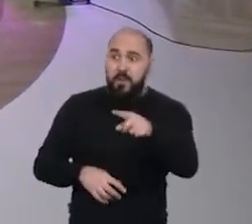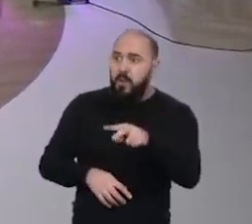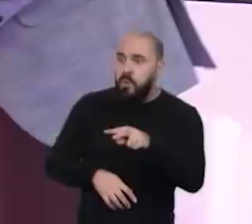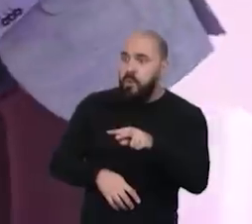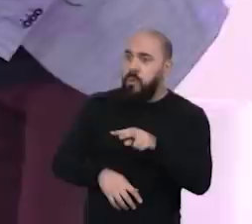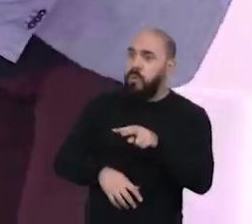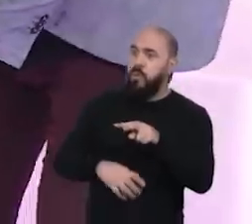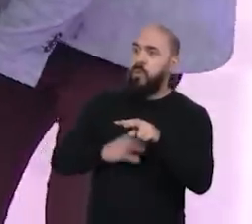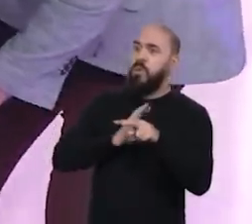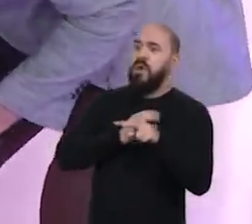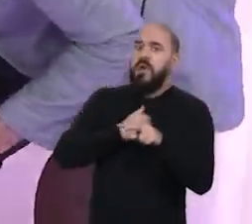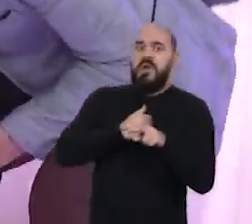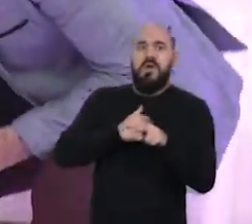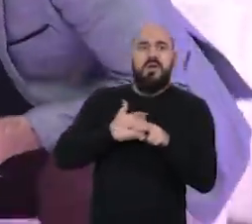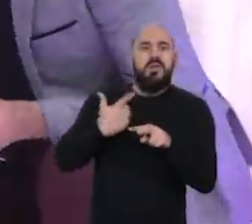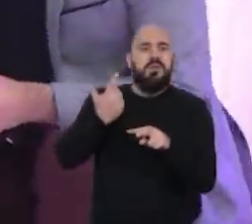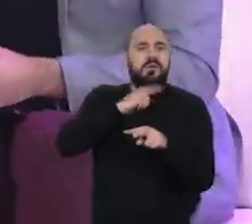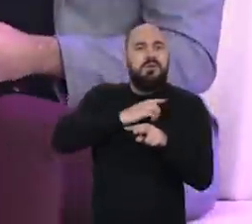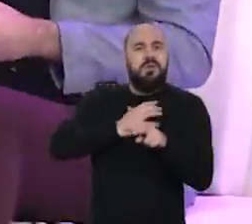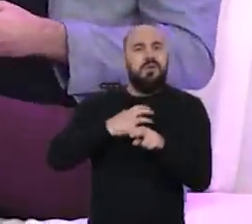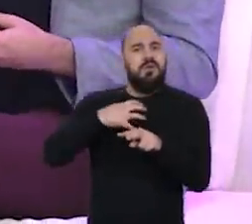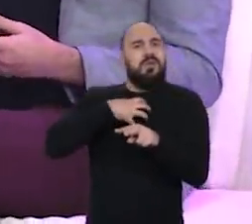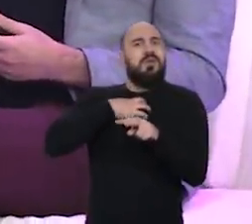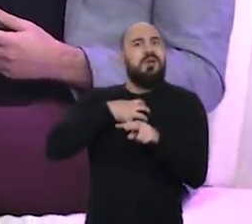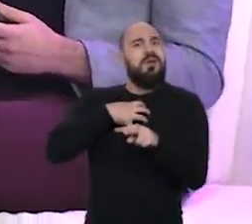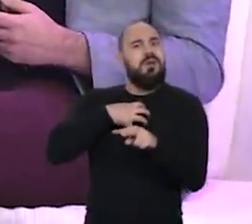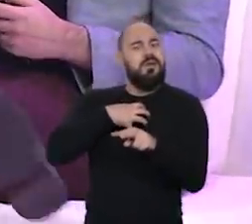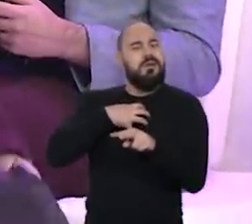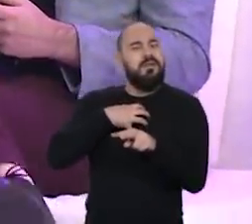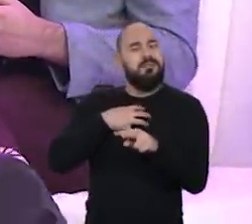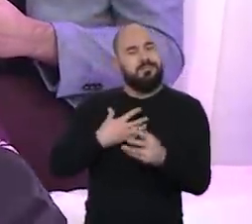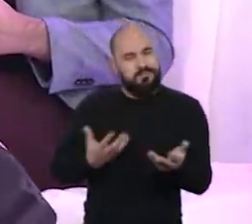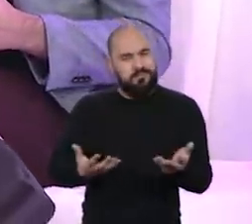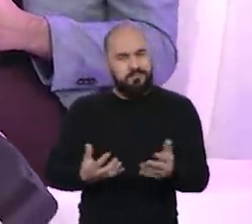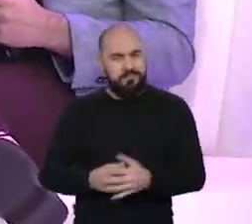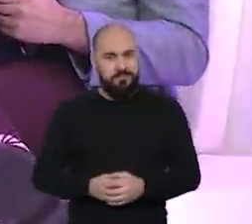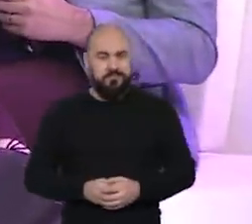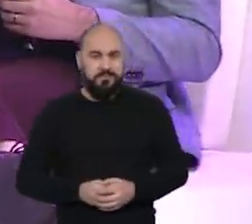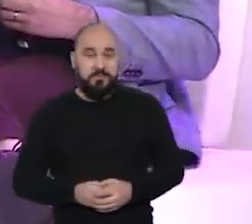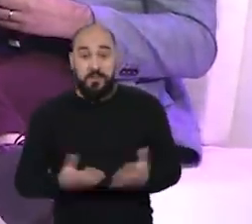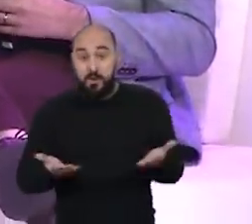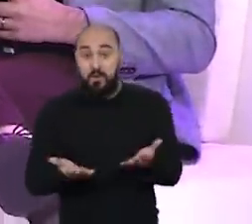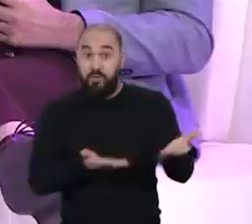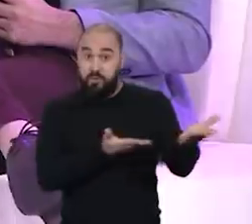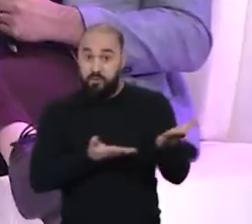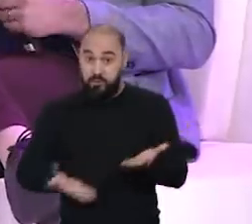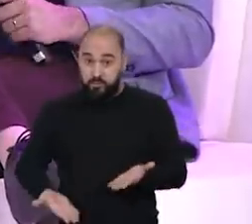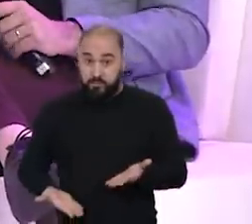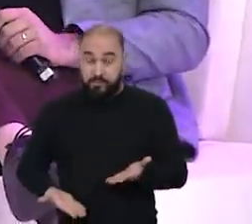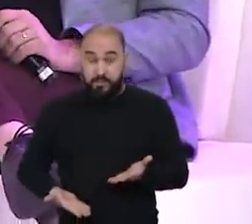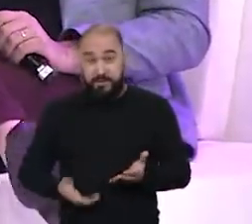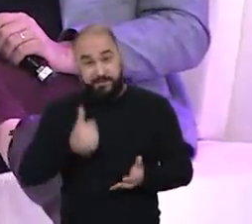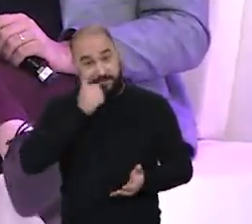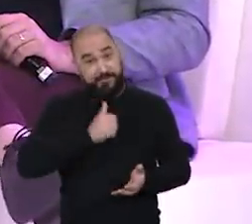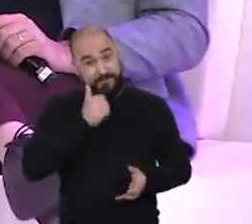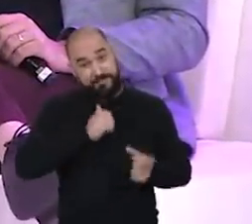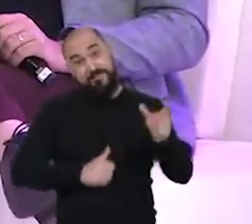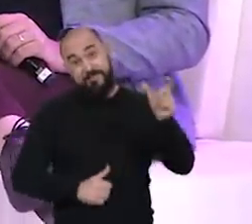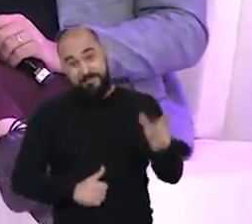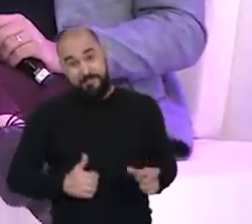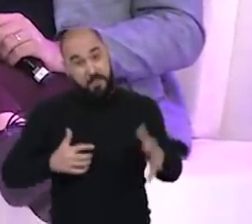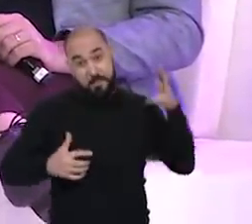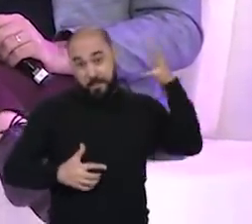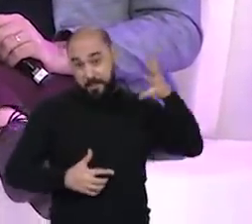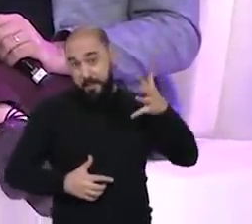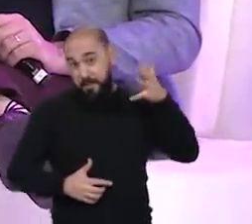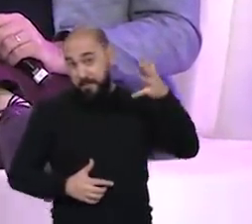mensagem é capaz de alcançar. Muito obrigada. Agora é o seguinte, nós vamos chamar aqui ela, que tem sido a oradora de